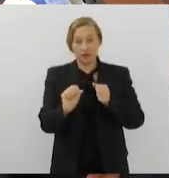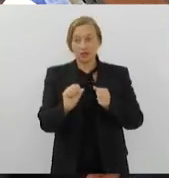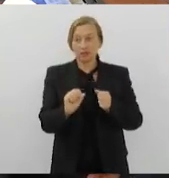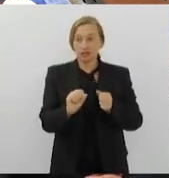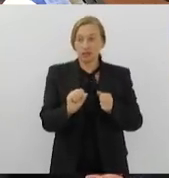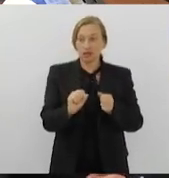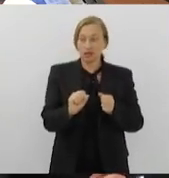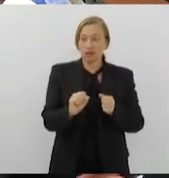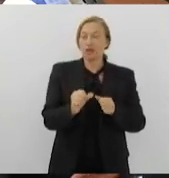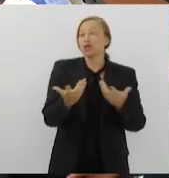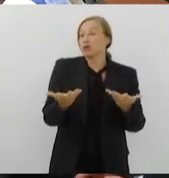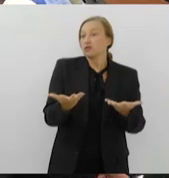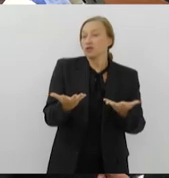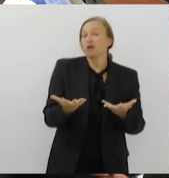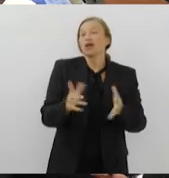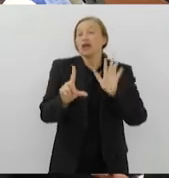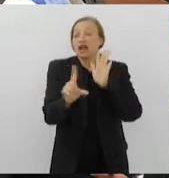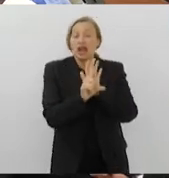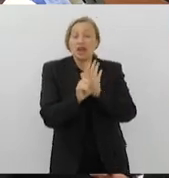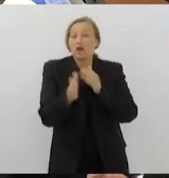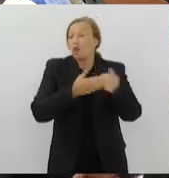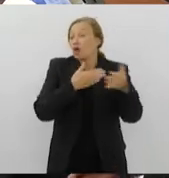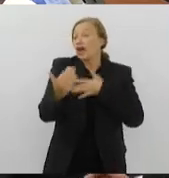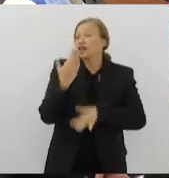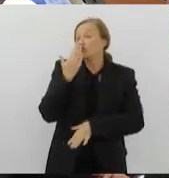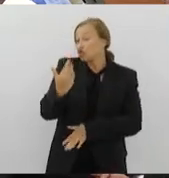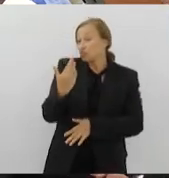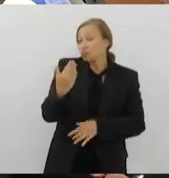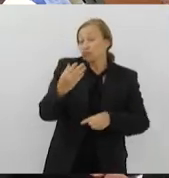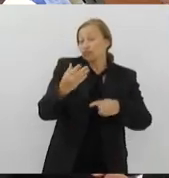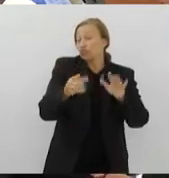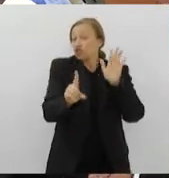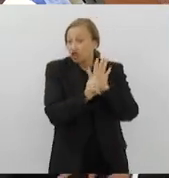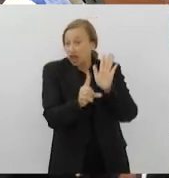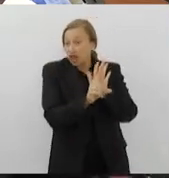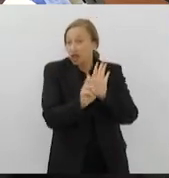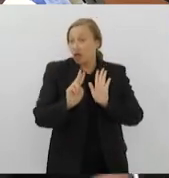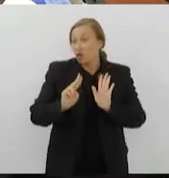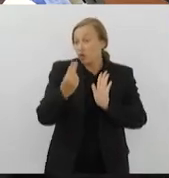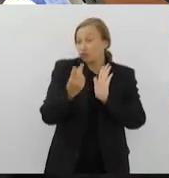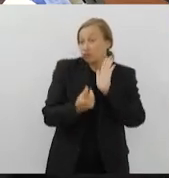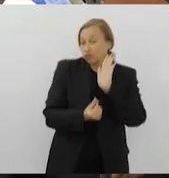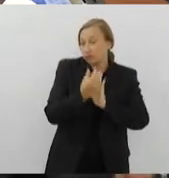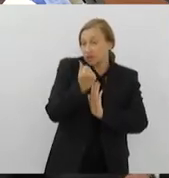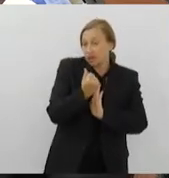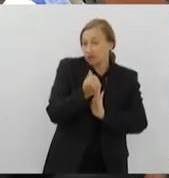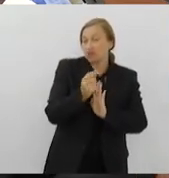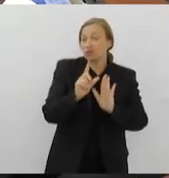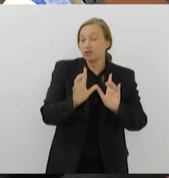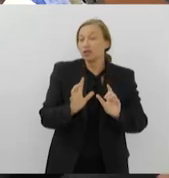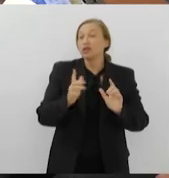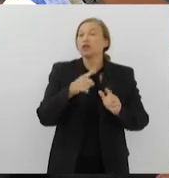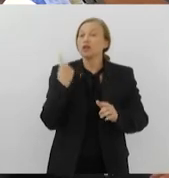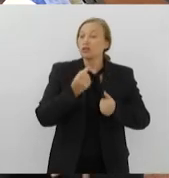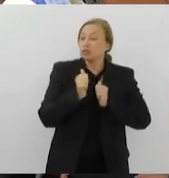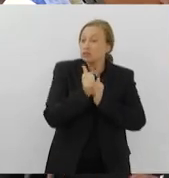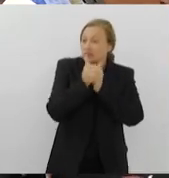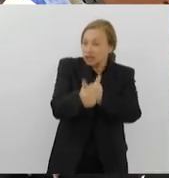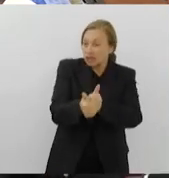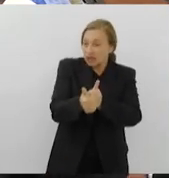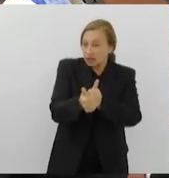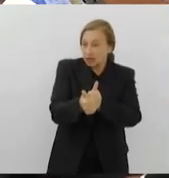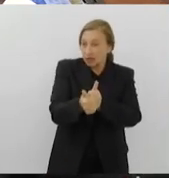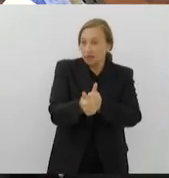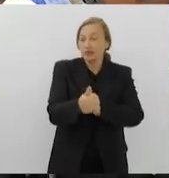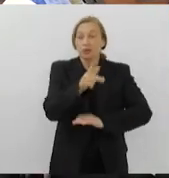termos orçamentários, leis autorizativas, diálogo com os poderes, e a gente vai seguir nesse intento, dessa vez com um aliado de peso, que